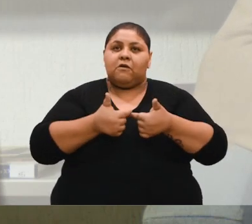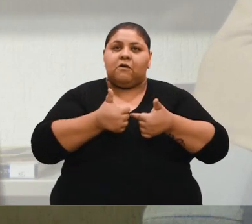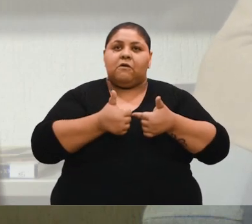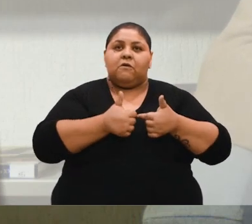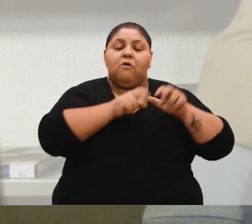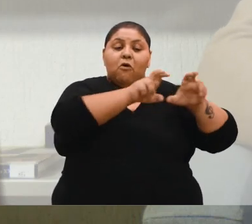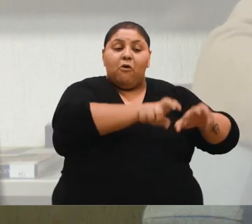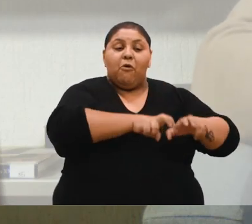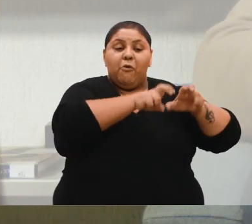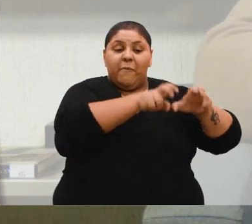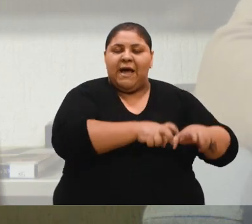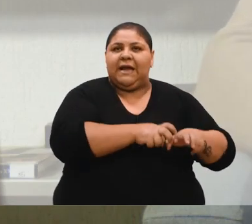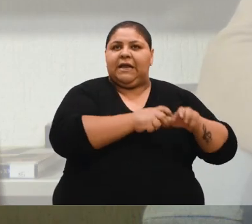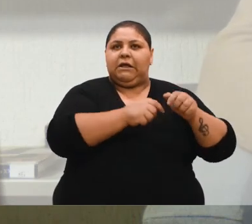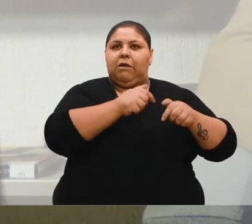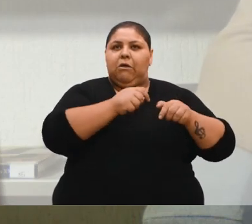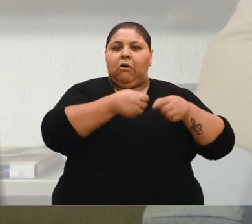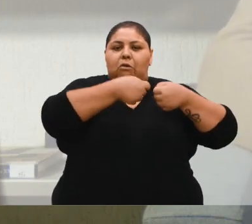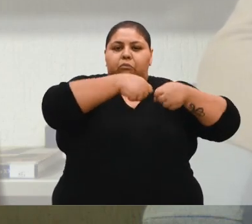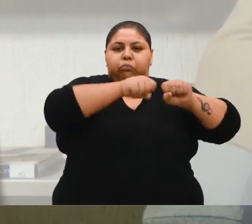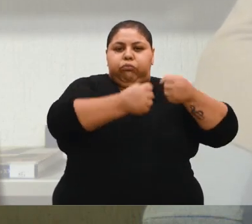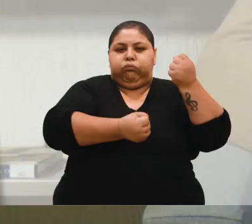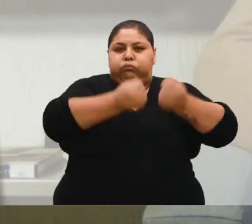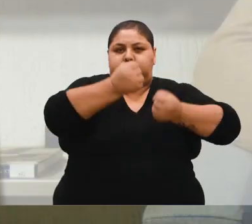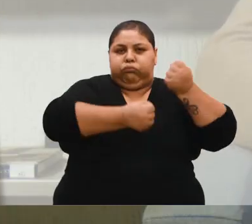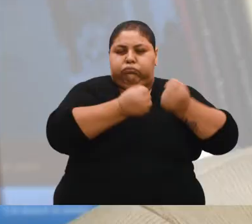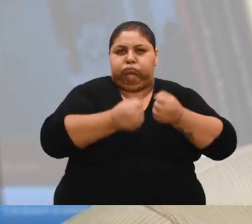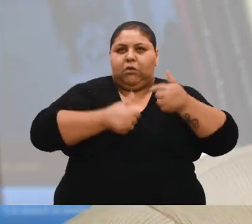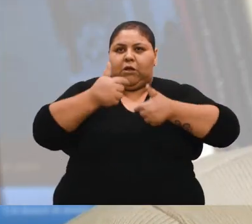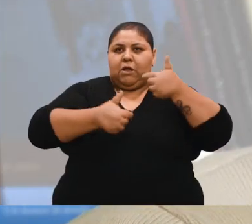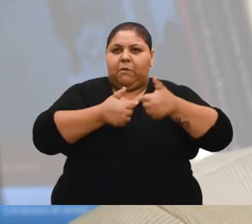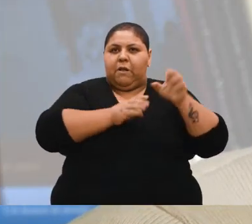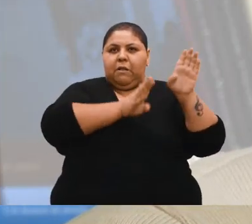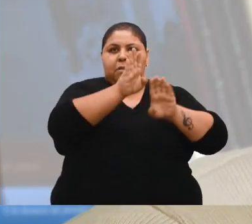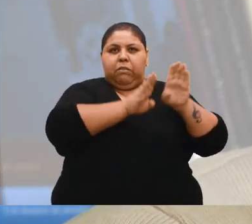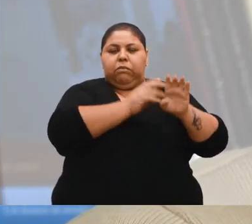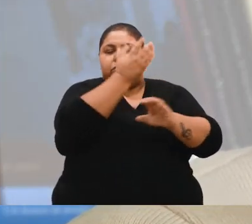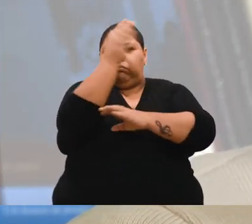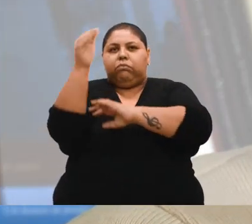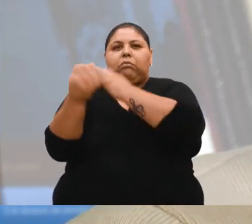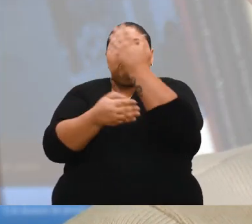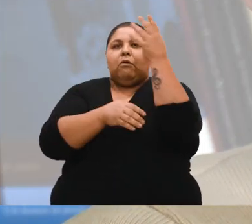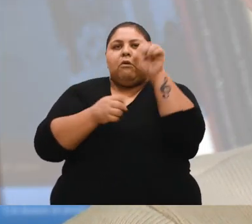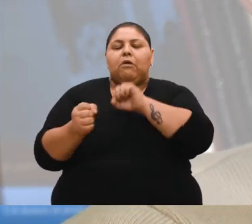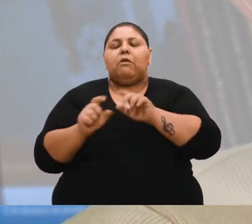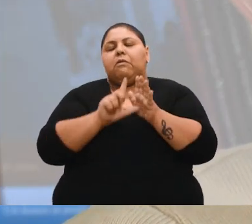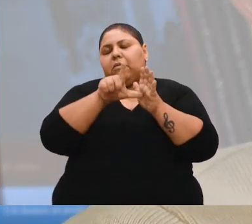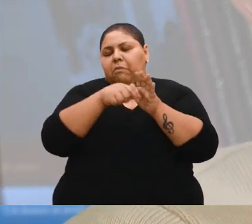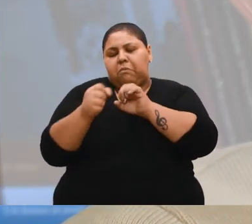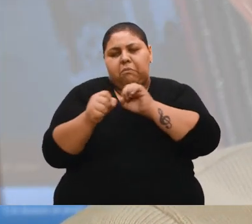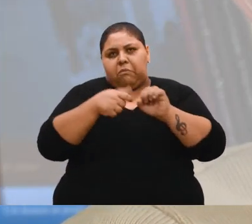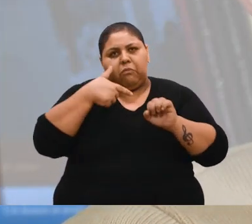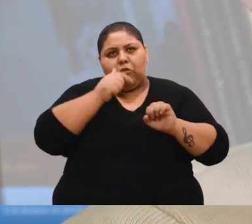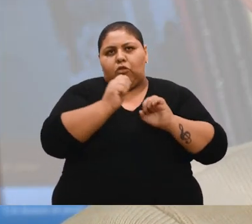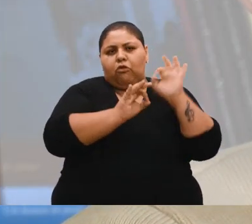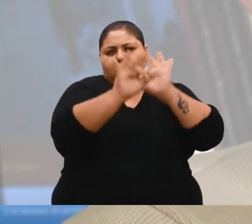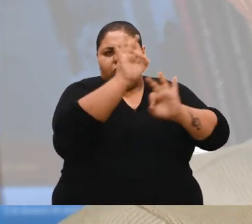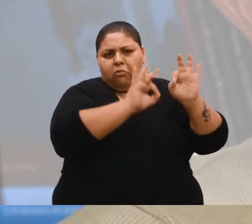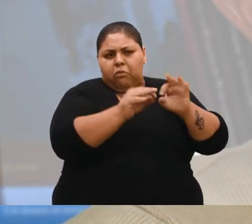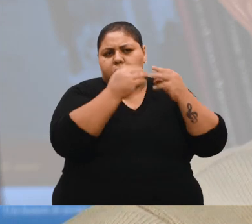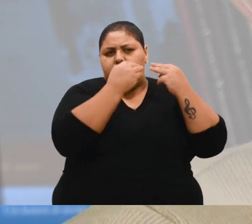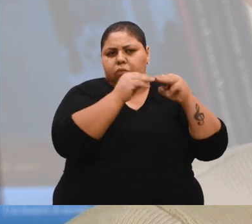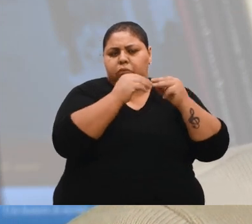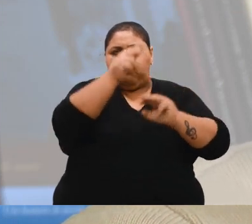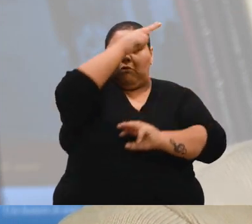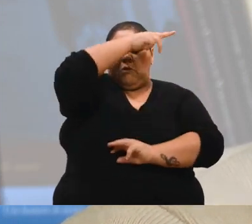Rural e Automotivo, que a gente vem trabalhando em cima das licenças ambientais, e assim que possível a gente quer colocar todo o aparato, maquinário